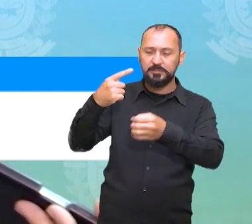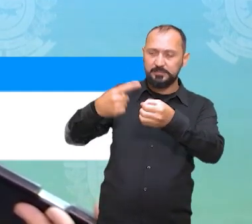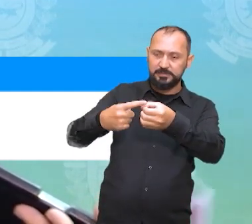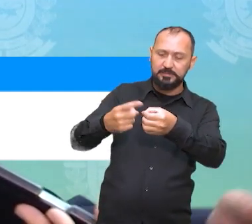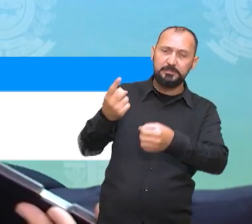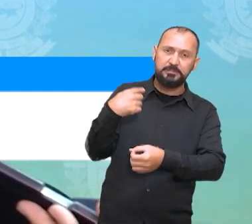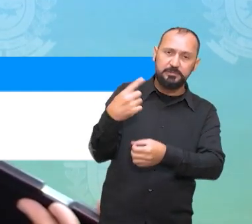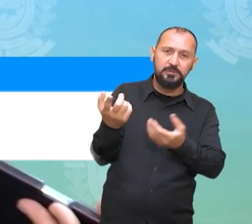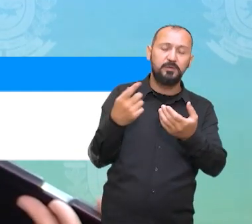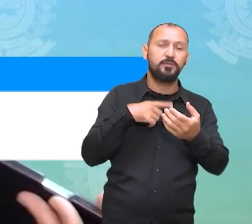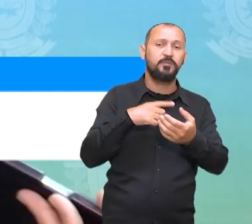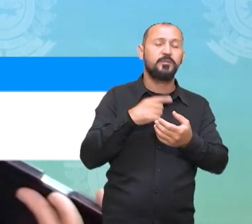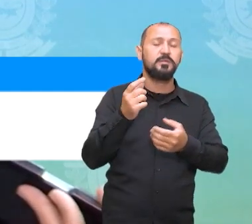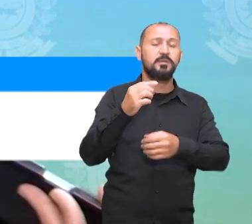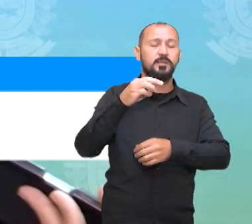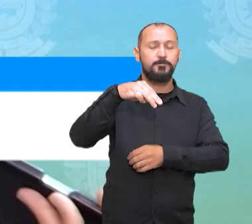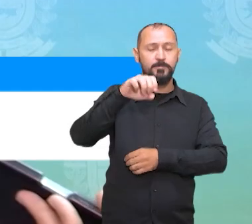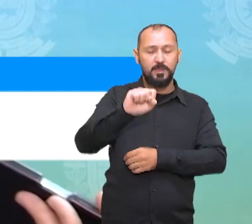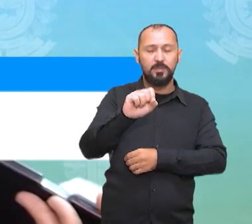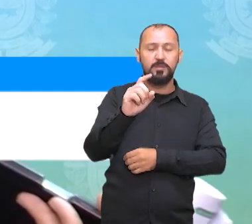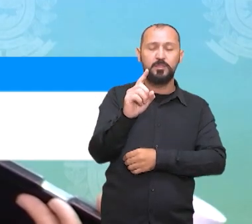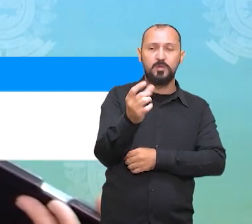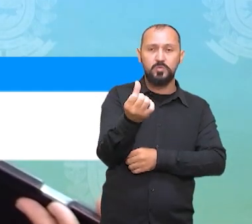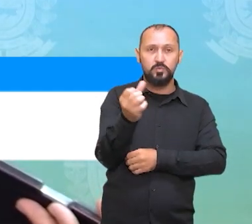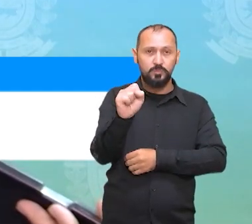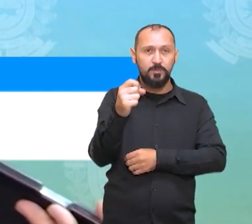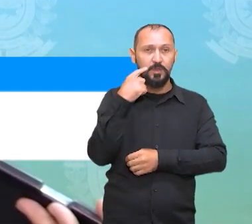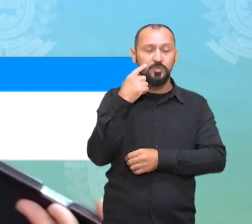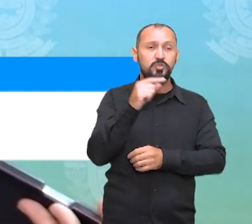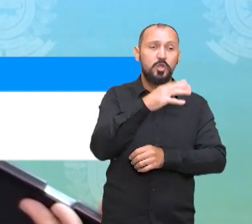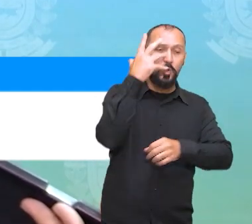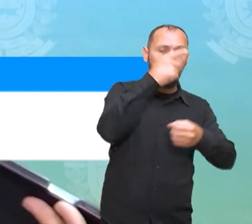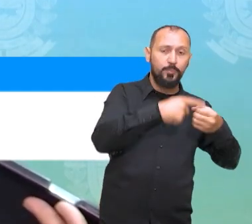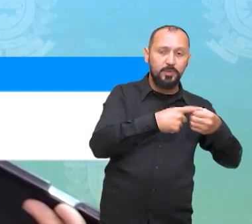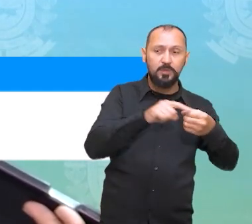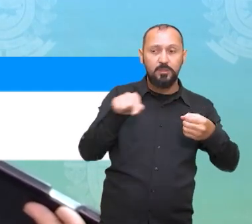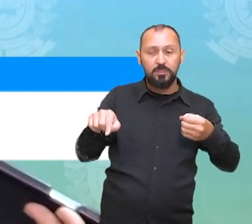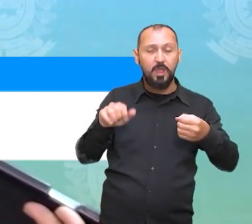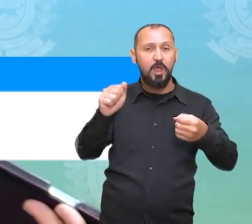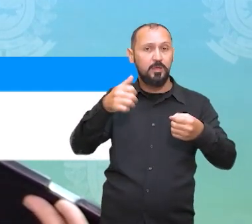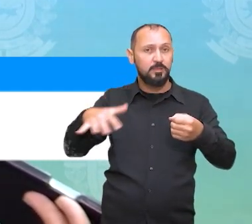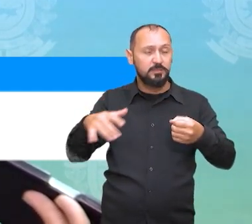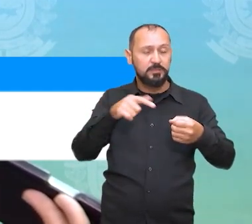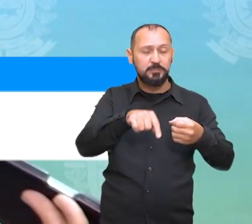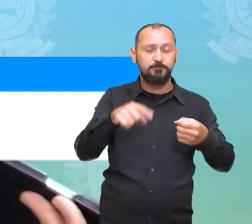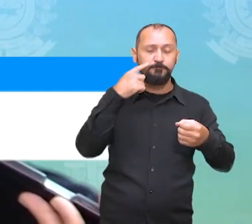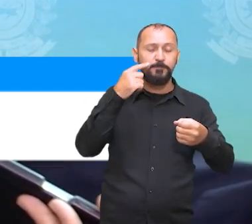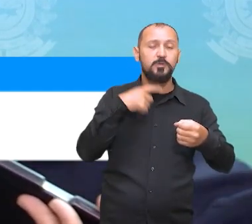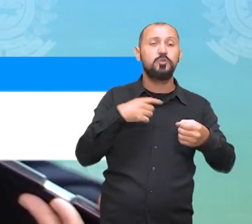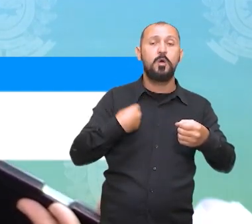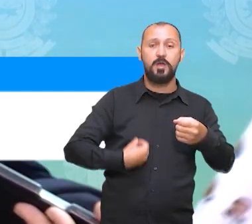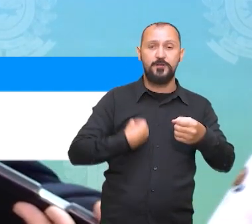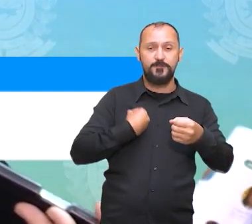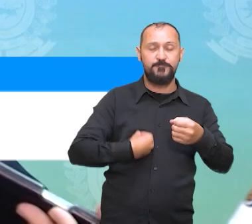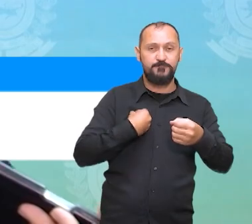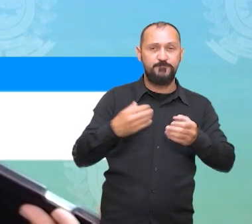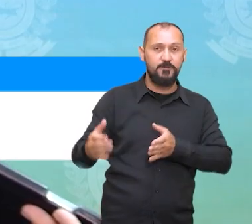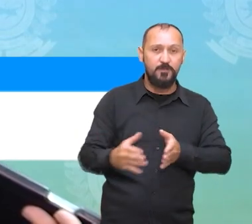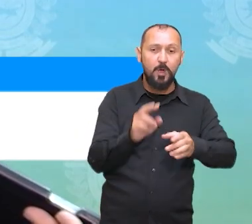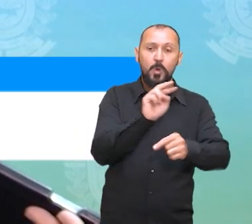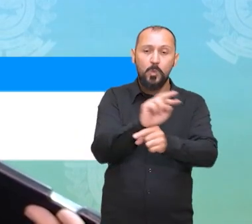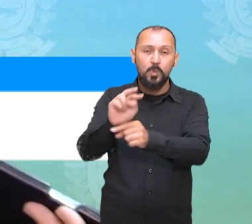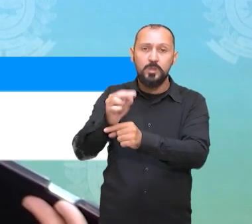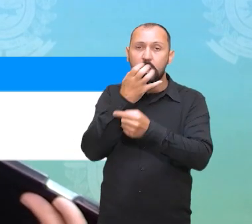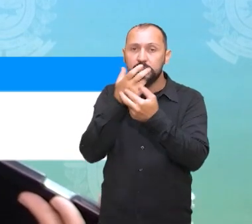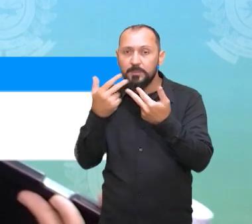que vai do balneário até a cidade, nós vamos fazer a MS 382 agora ligando Bonito a Anastácio, já pensar não só a estrada